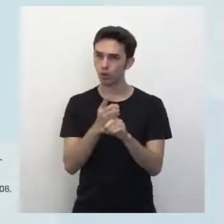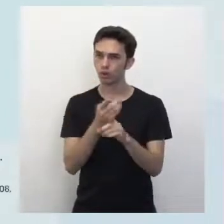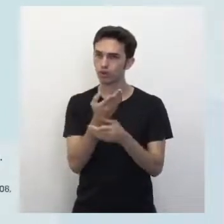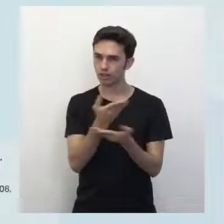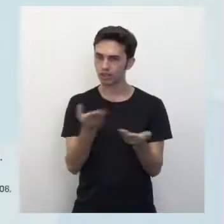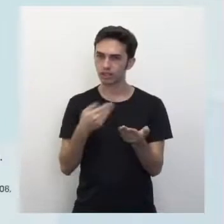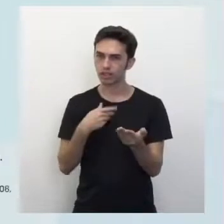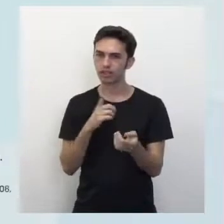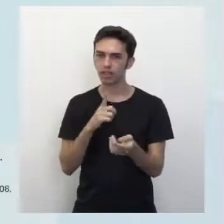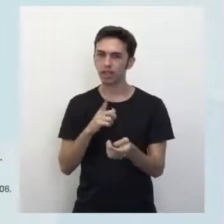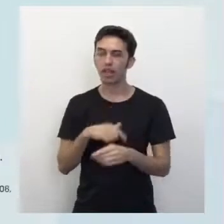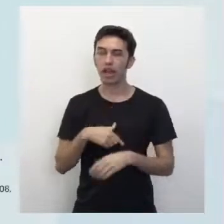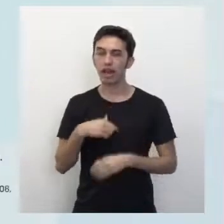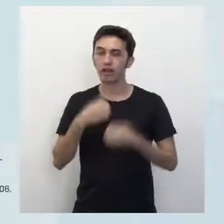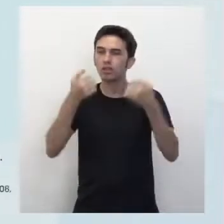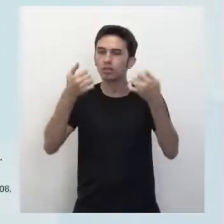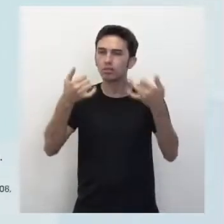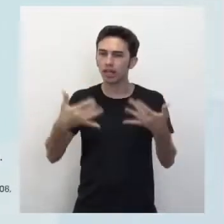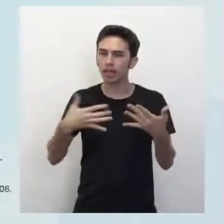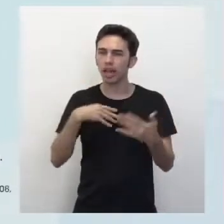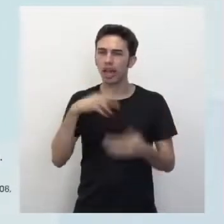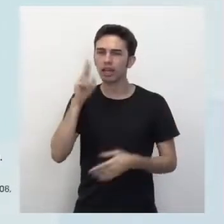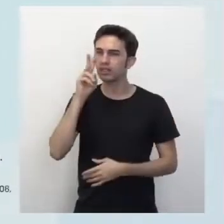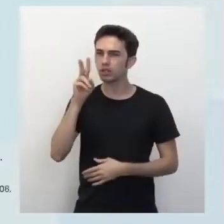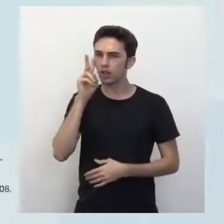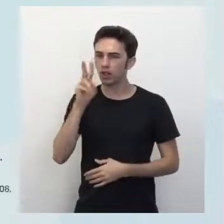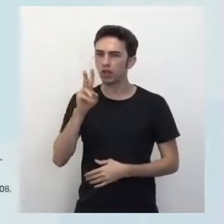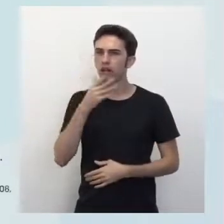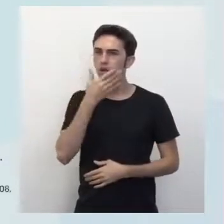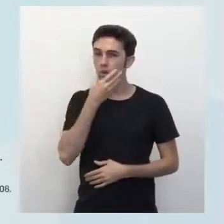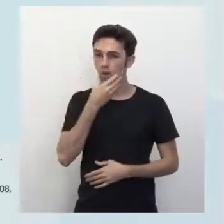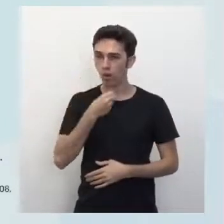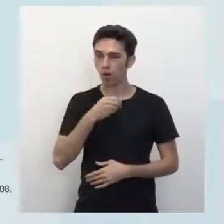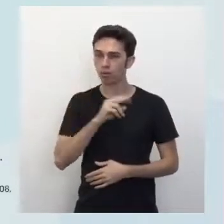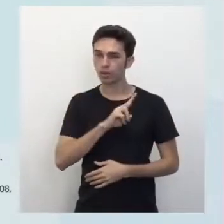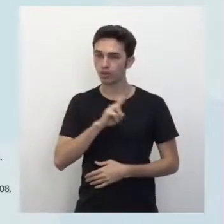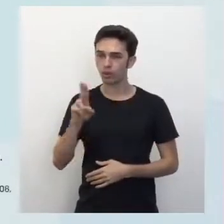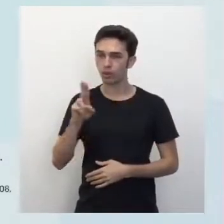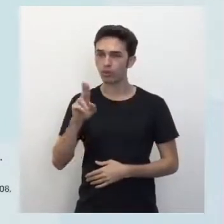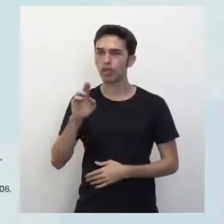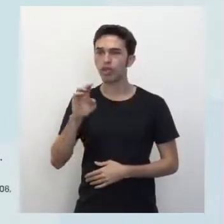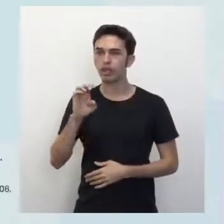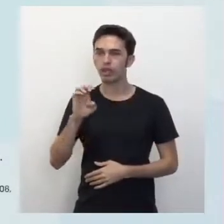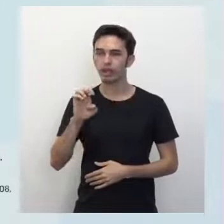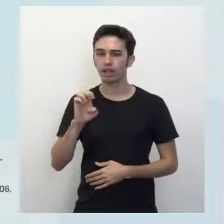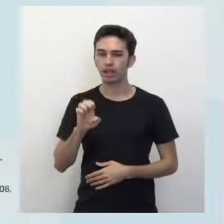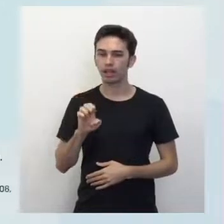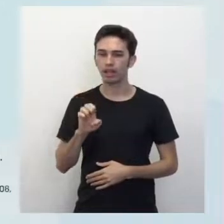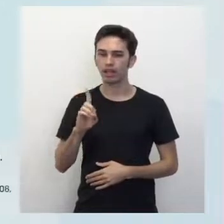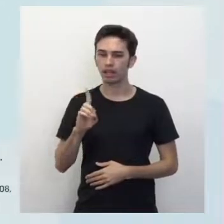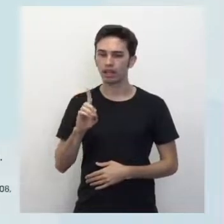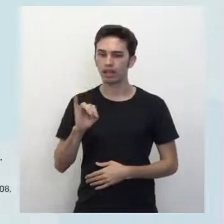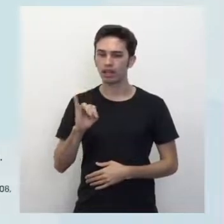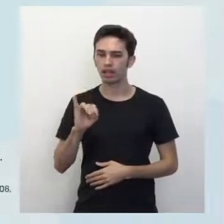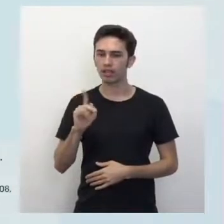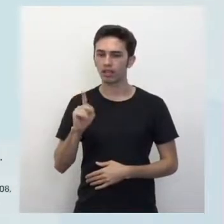para vocês a história de um homem chamado